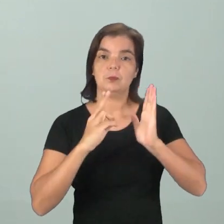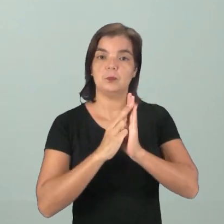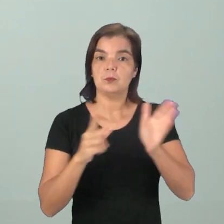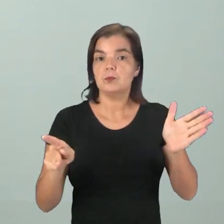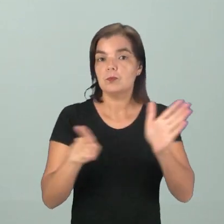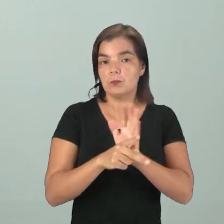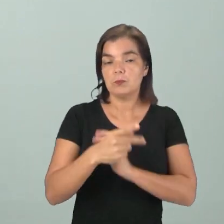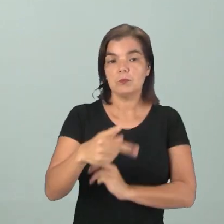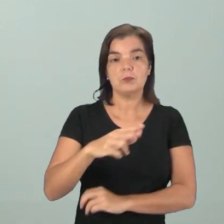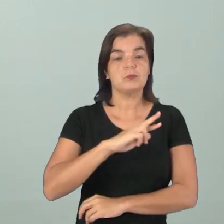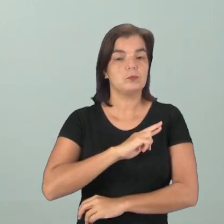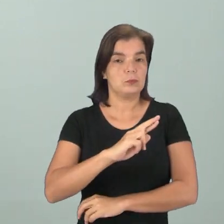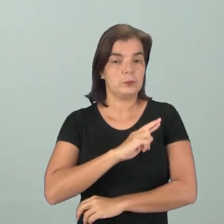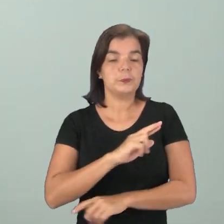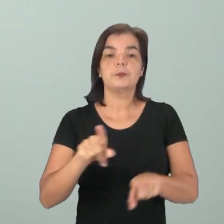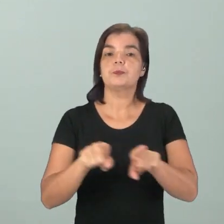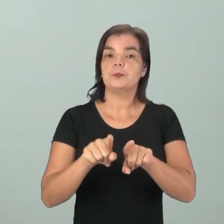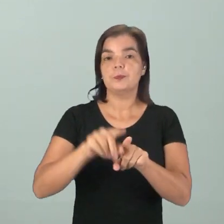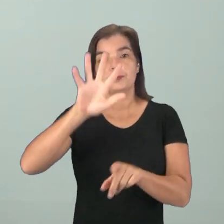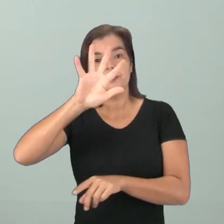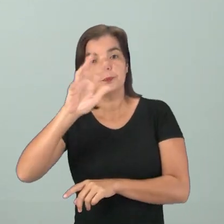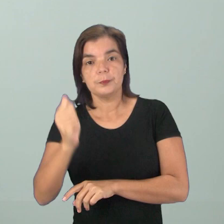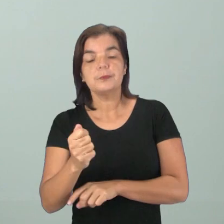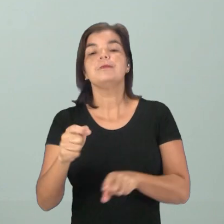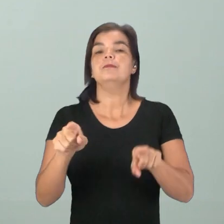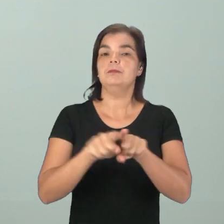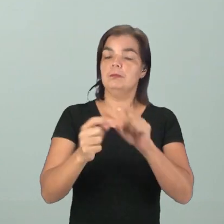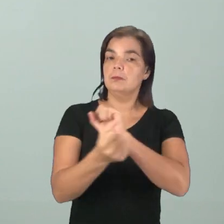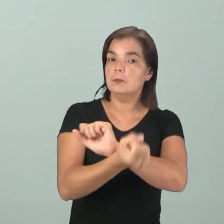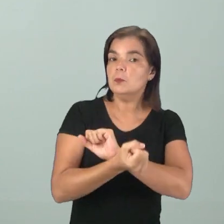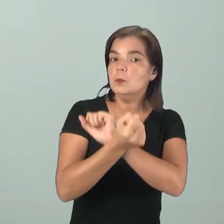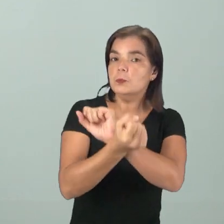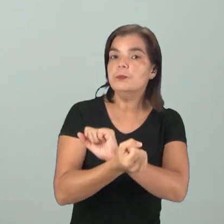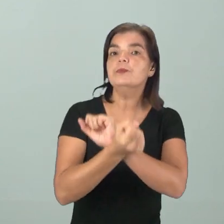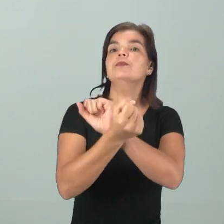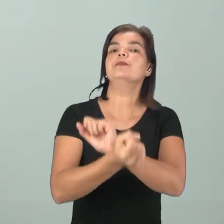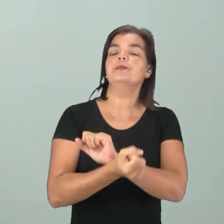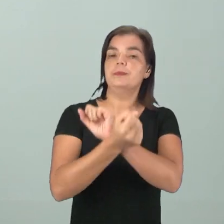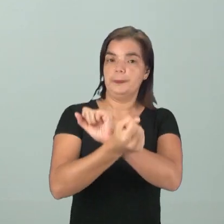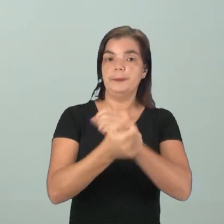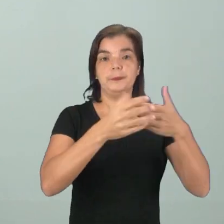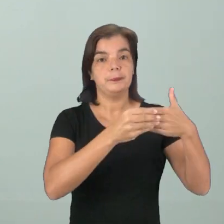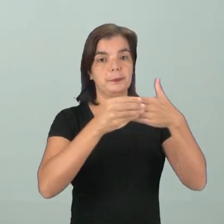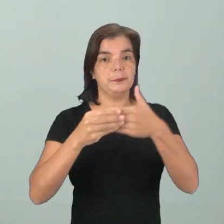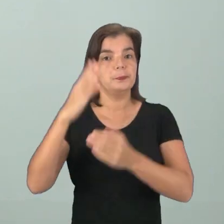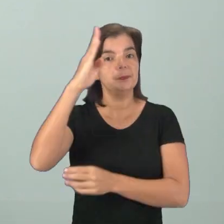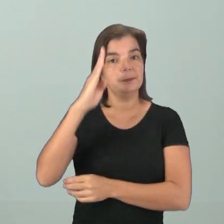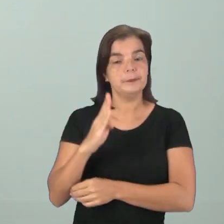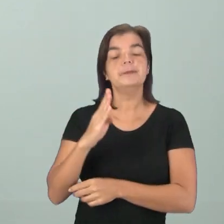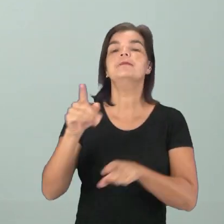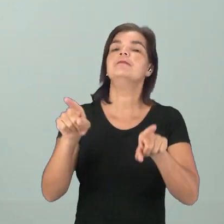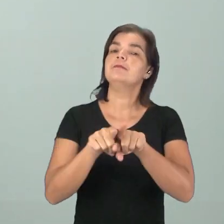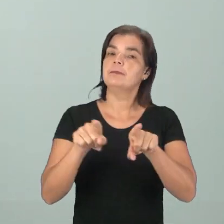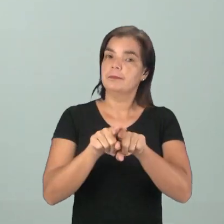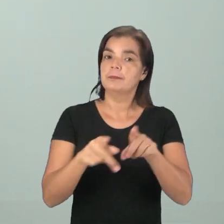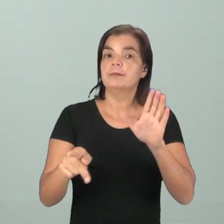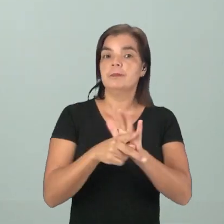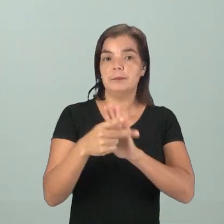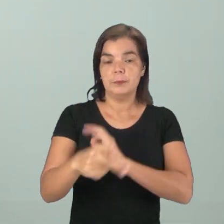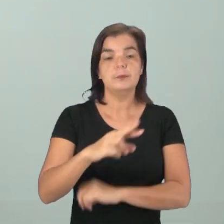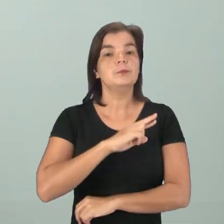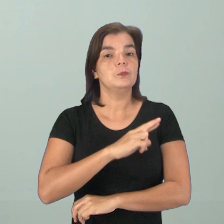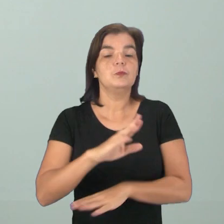têm suas próprias religiões, os africanos que foram escravizados, que foram trazidos para cá, eles também